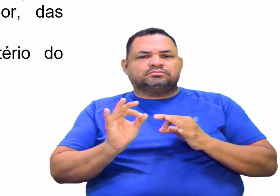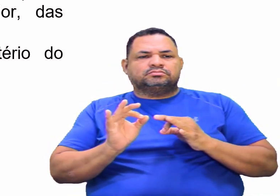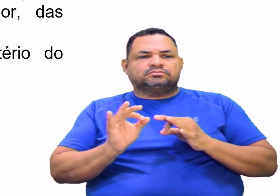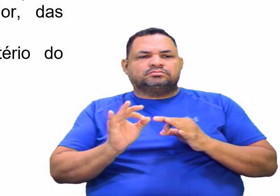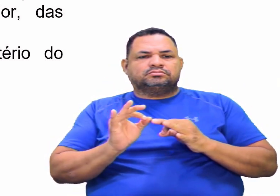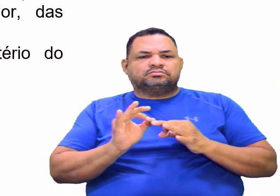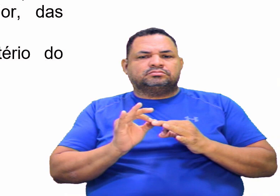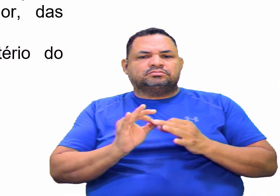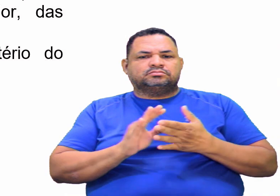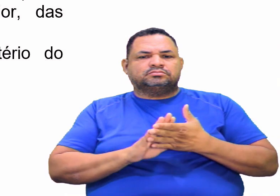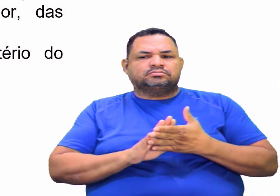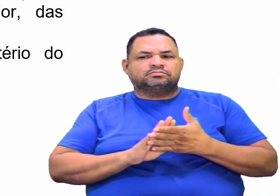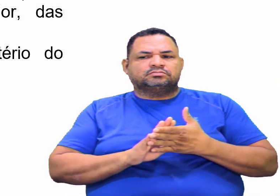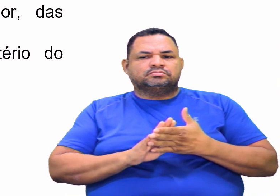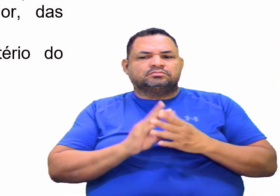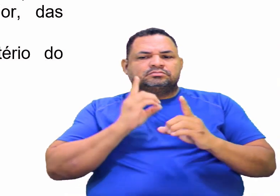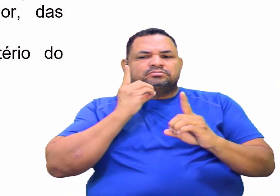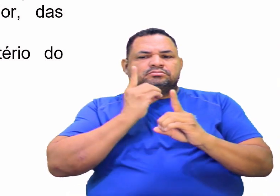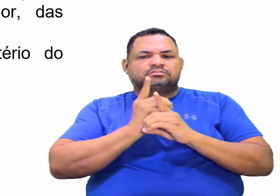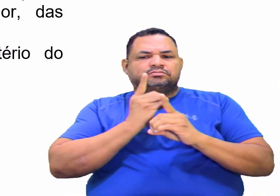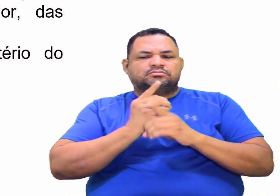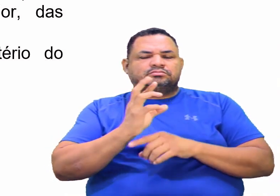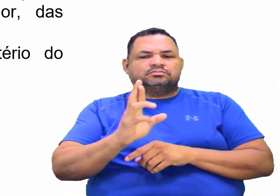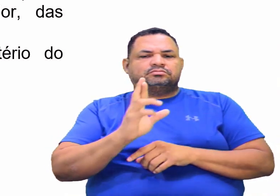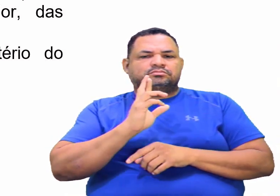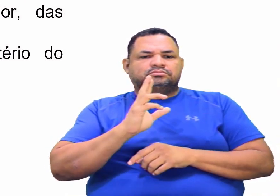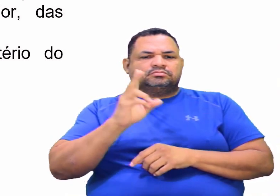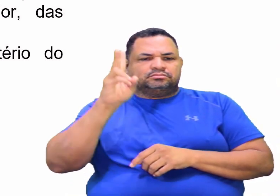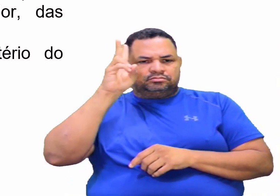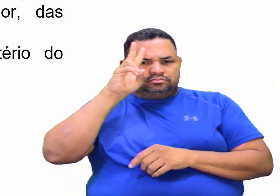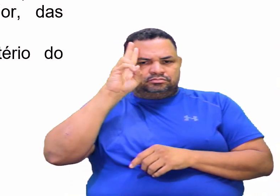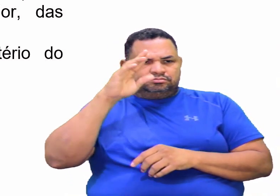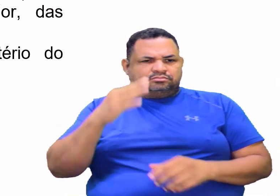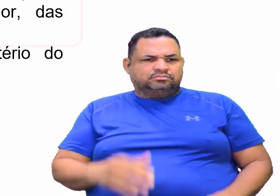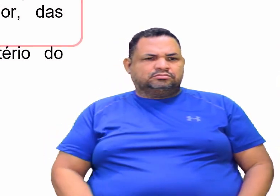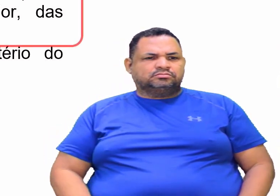a encontrar a sua resposta, a lembrar.